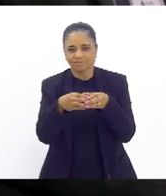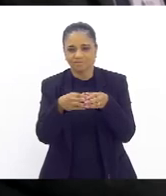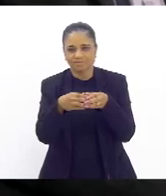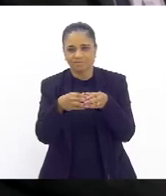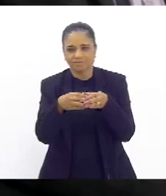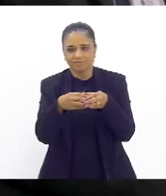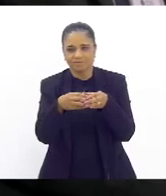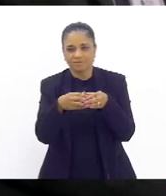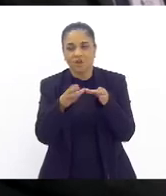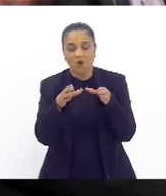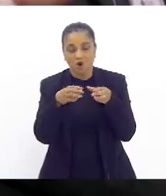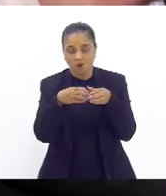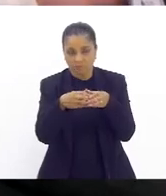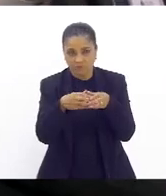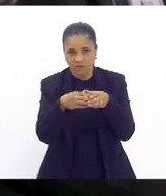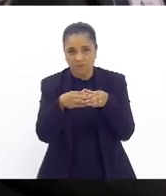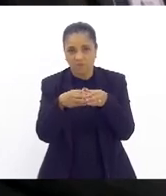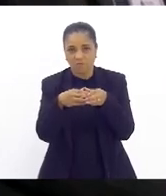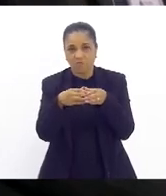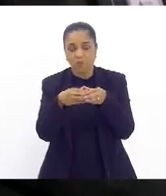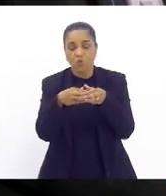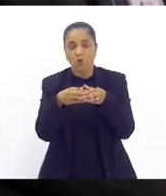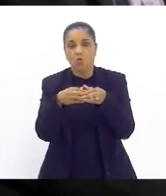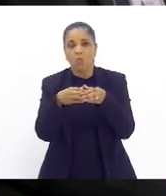no sentido de endereçar